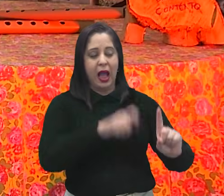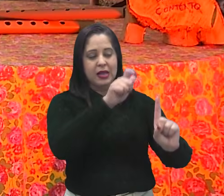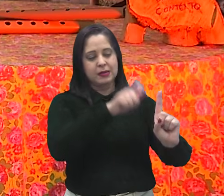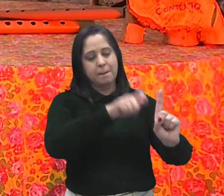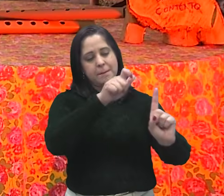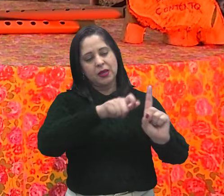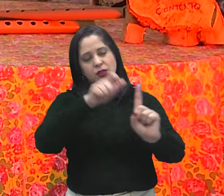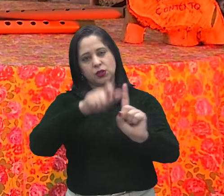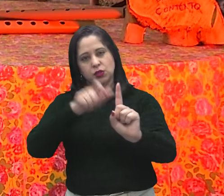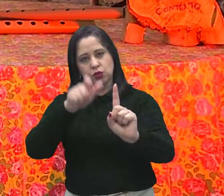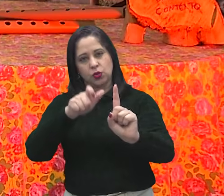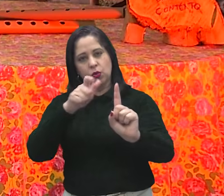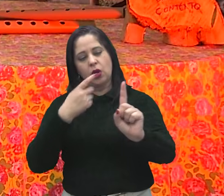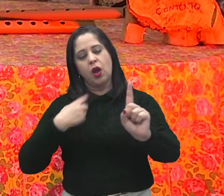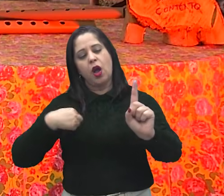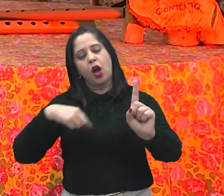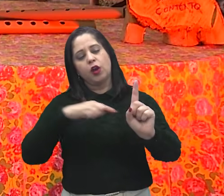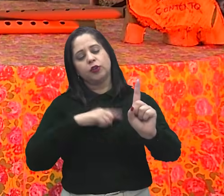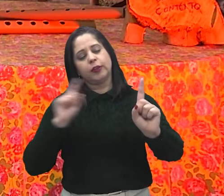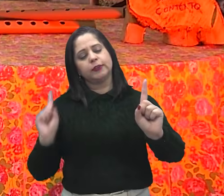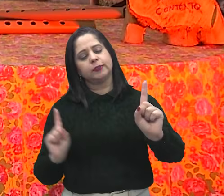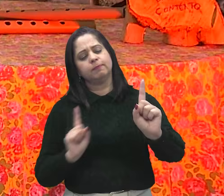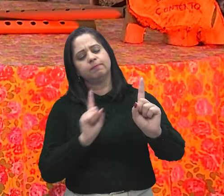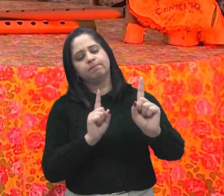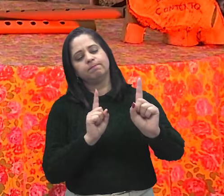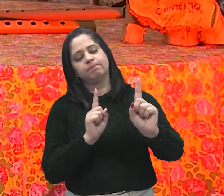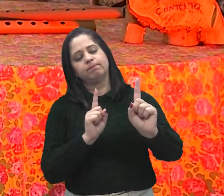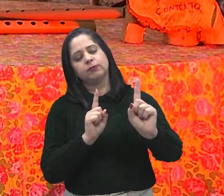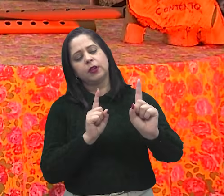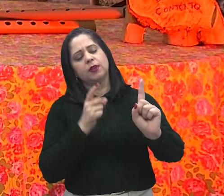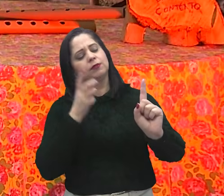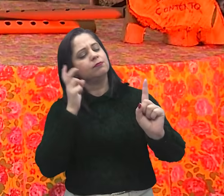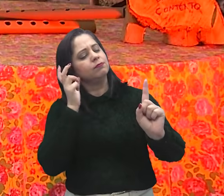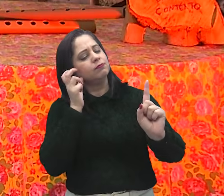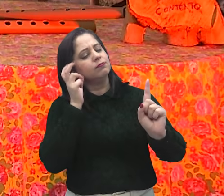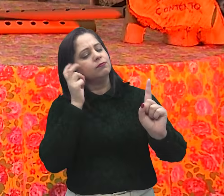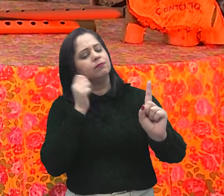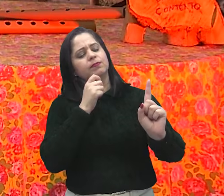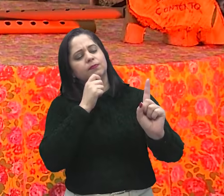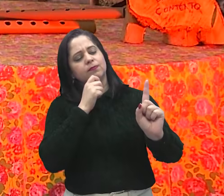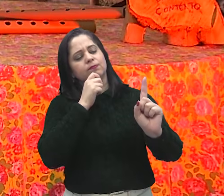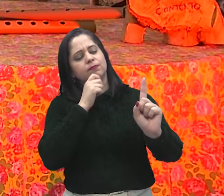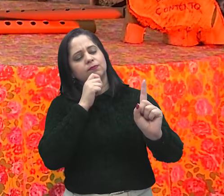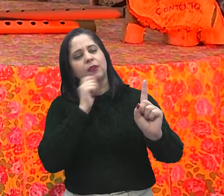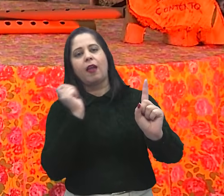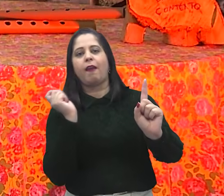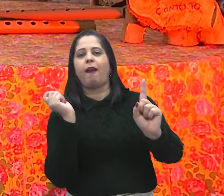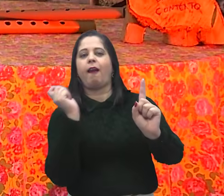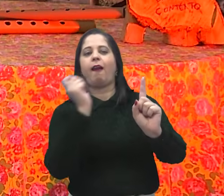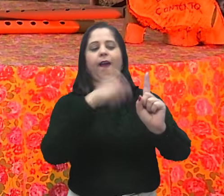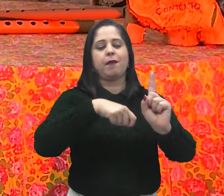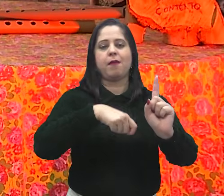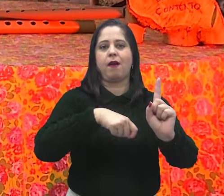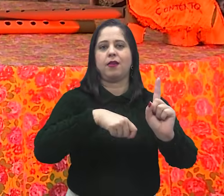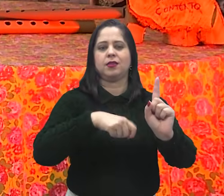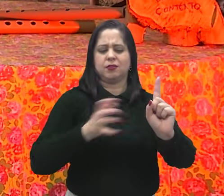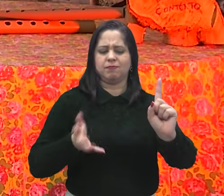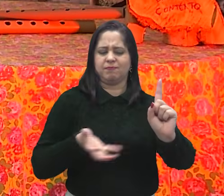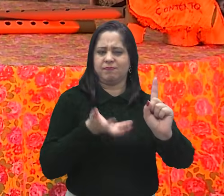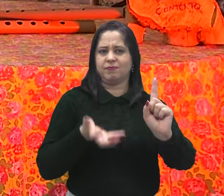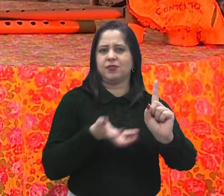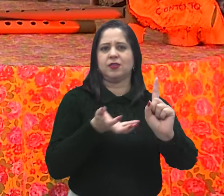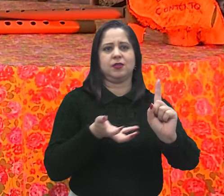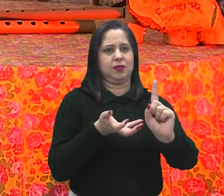é potencializado nesse sentido, né? A gente enquanto equipe, né? A gente está em constante relação